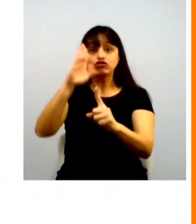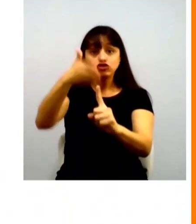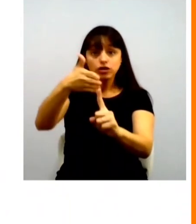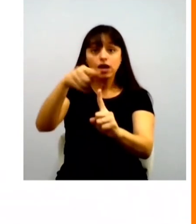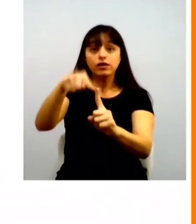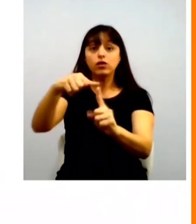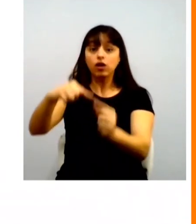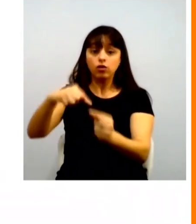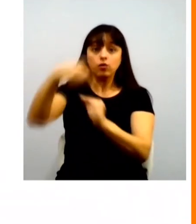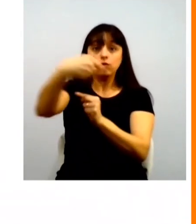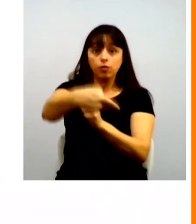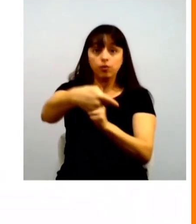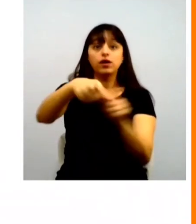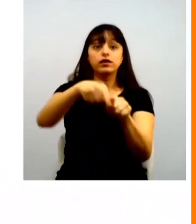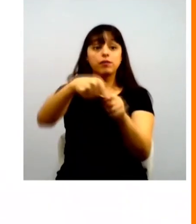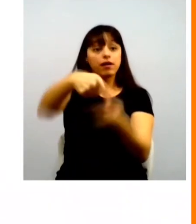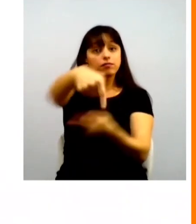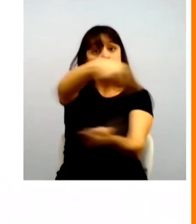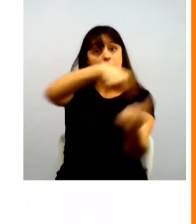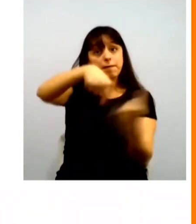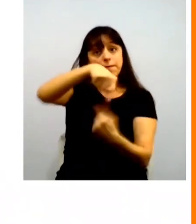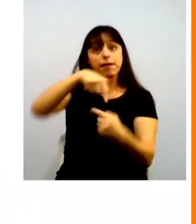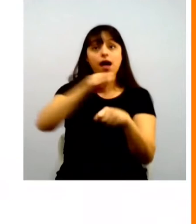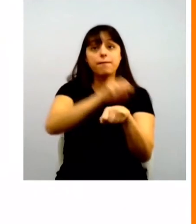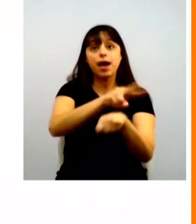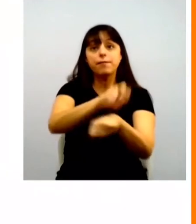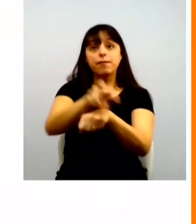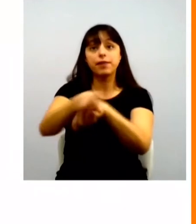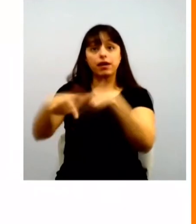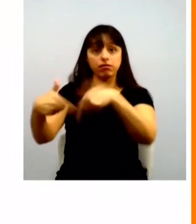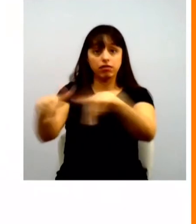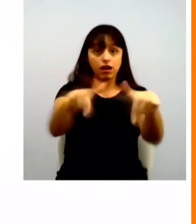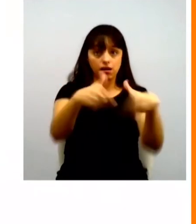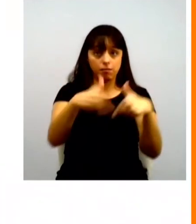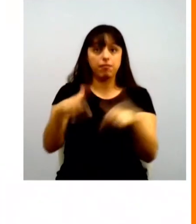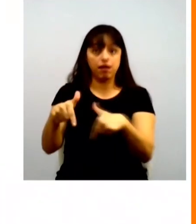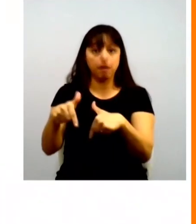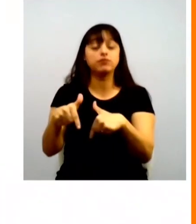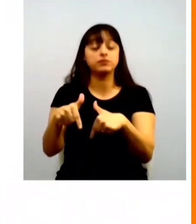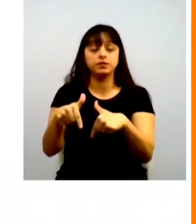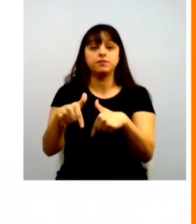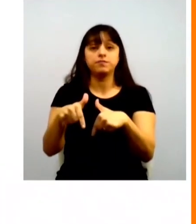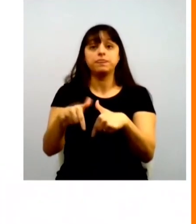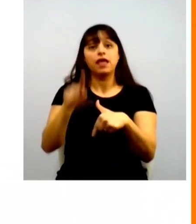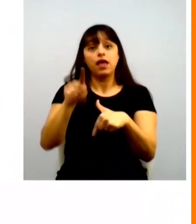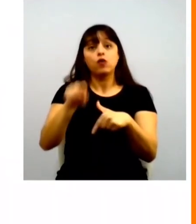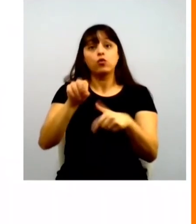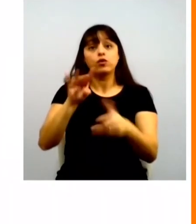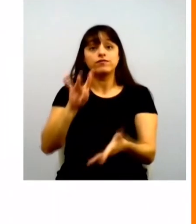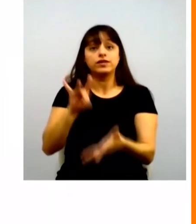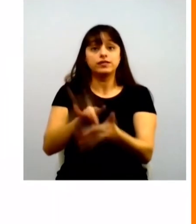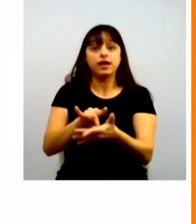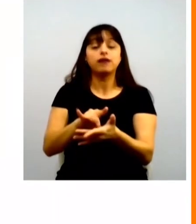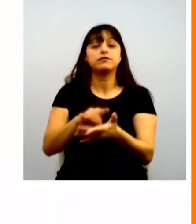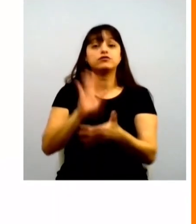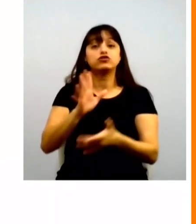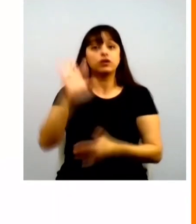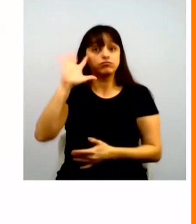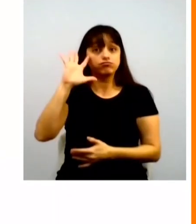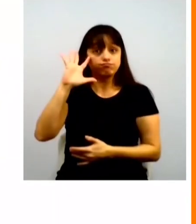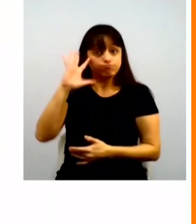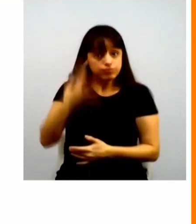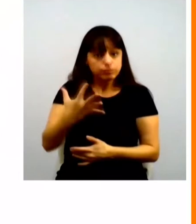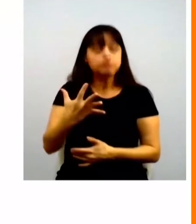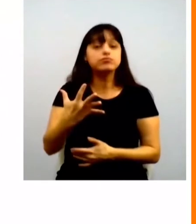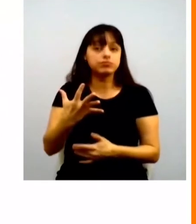e o inducido, que alguns estudios levaram ao término, portanto, de alguma maneira, chegaram a definir, e não sei o